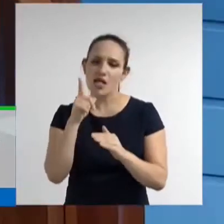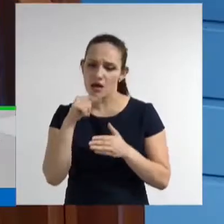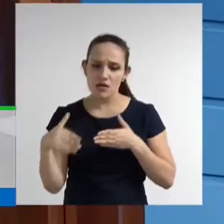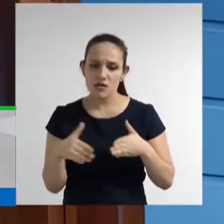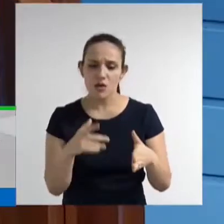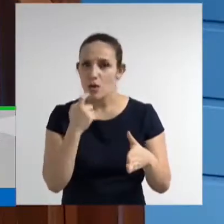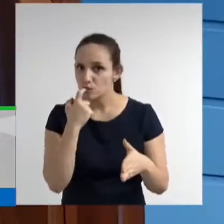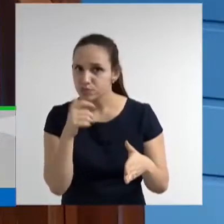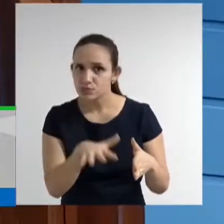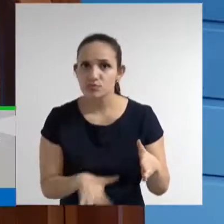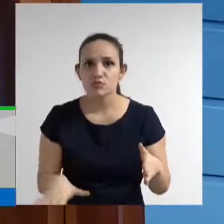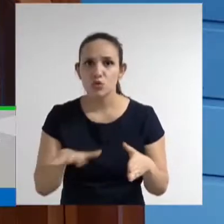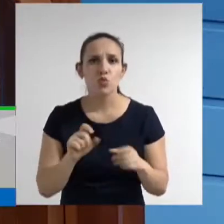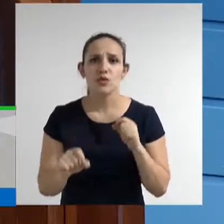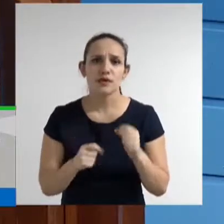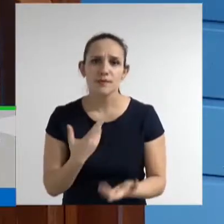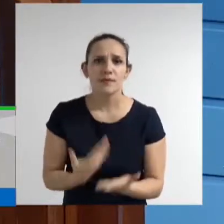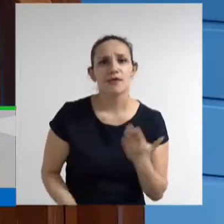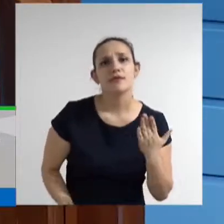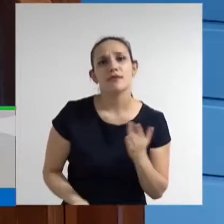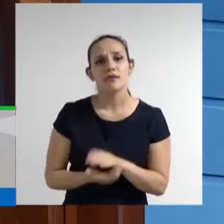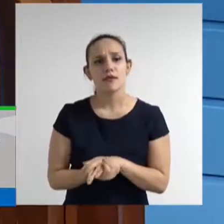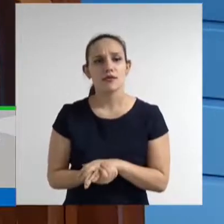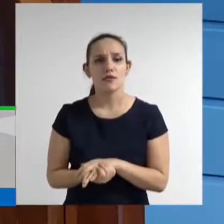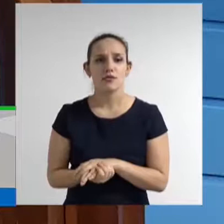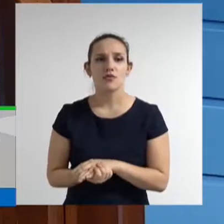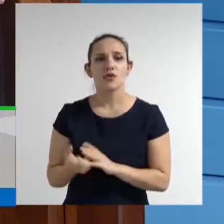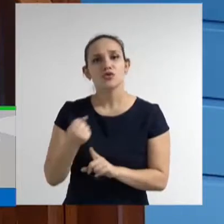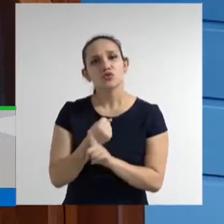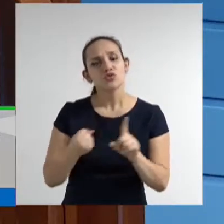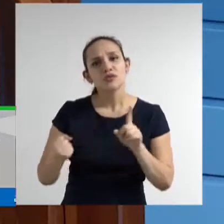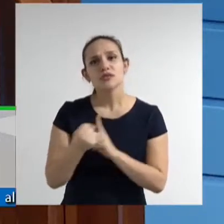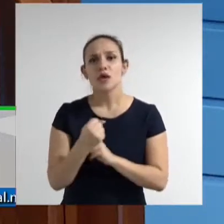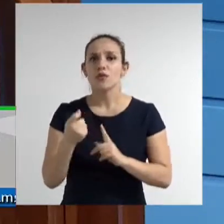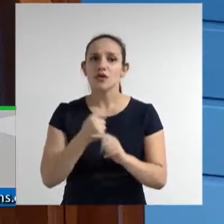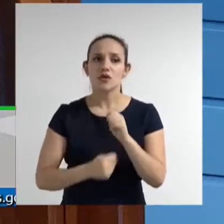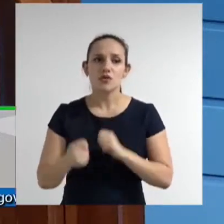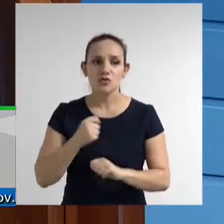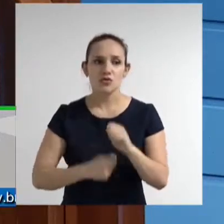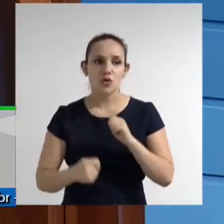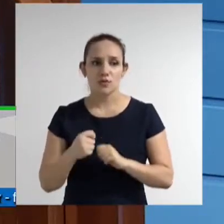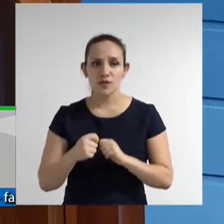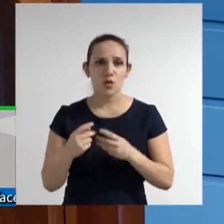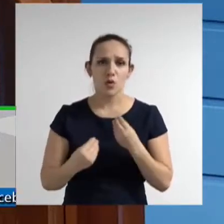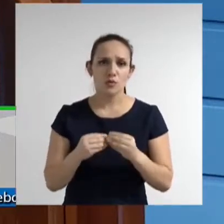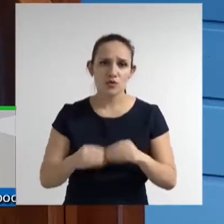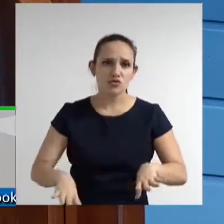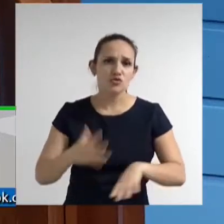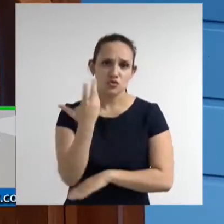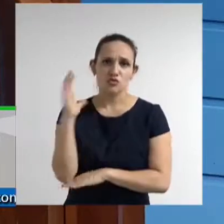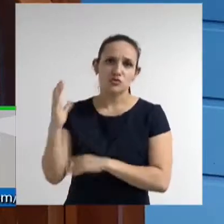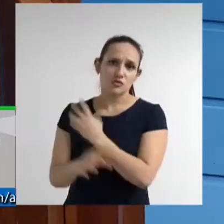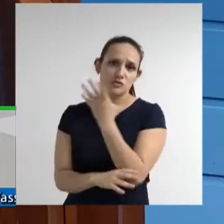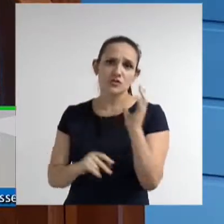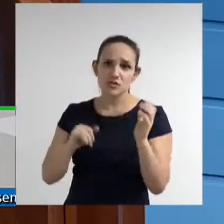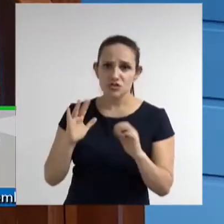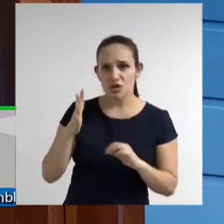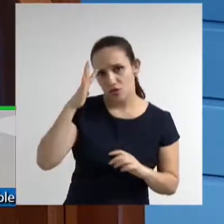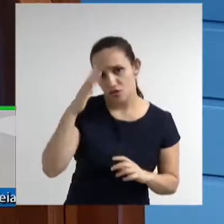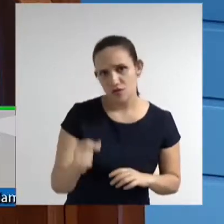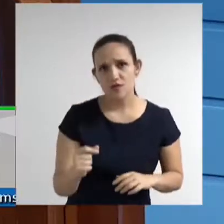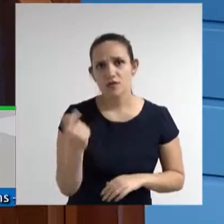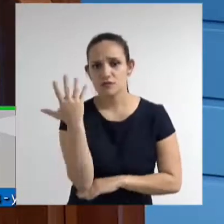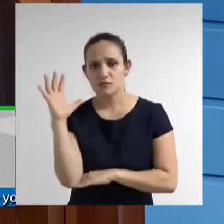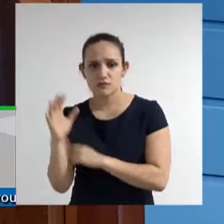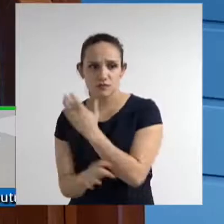foi o impacto, como é que foi a sua perca em termos de impacto socioeconômico no que se diz respeito ao meio ambiente? Se foi feita a compensação